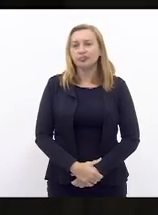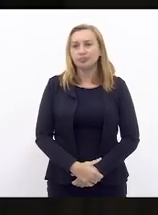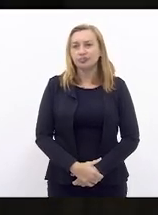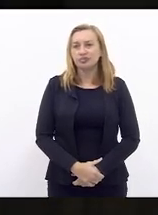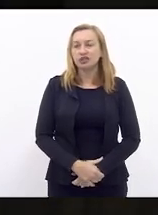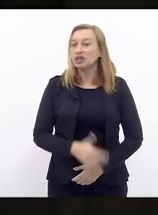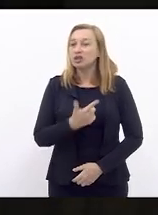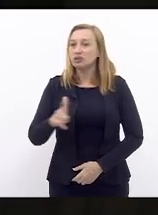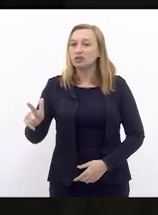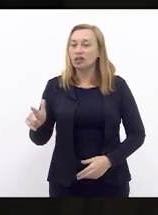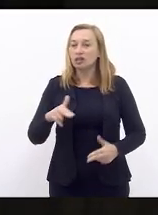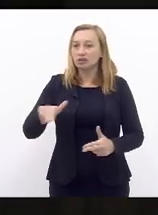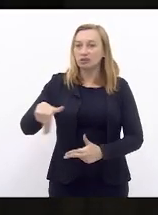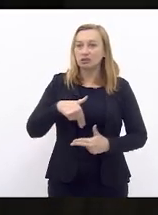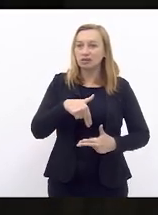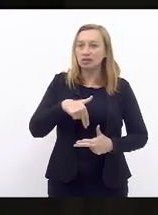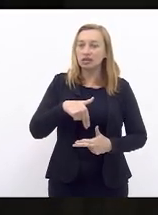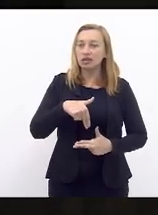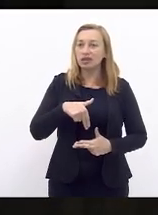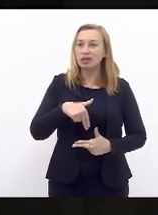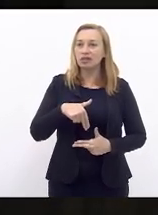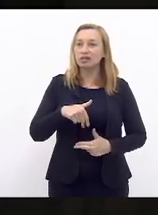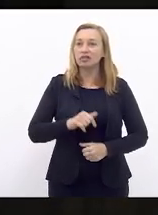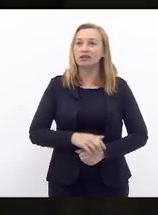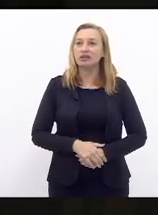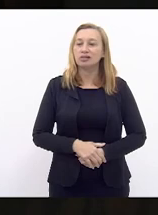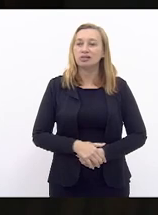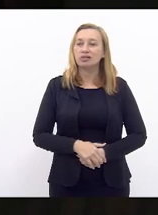Não havendo mais oradores inscritos e